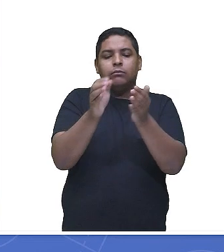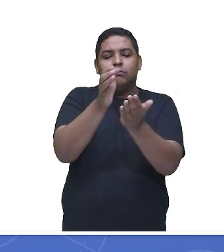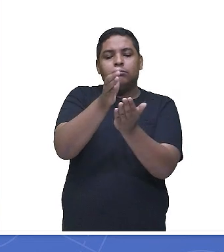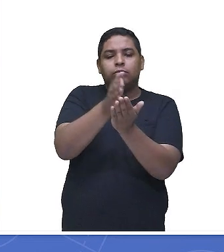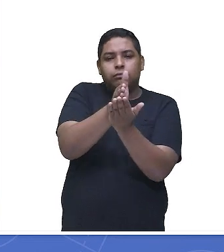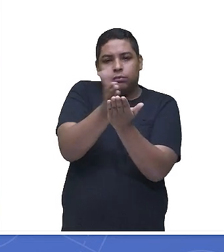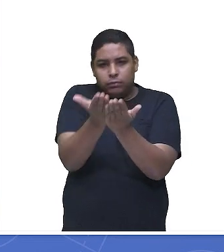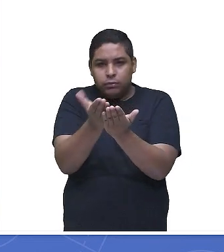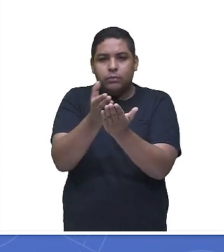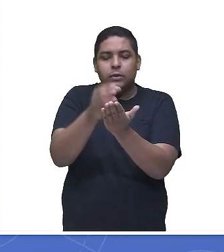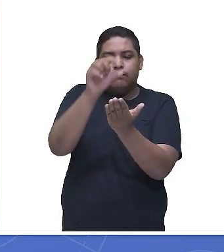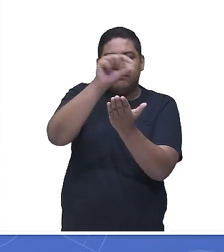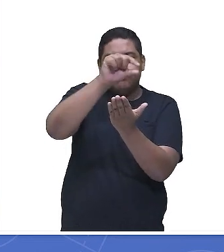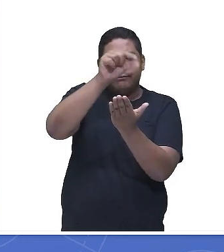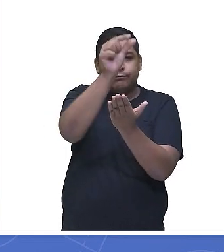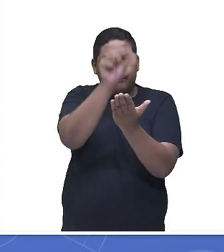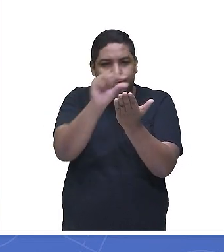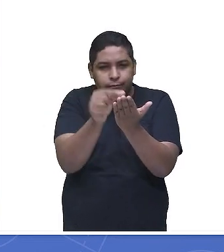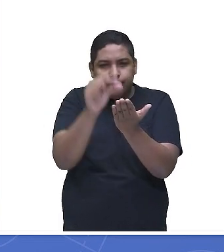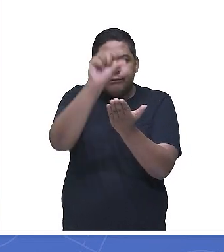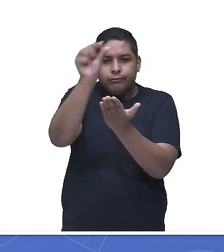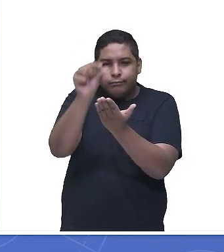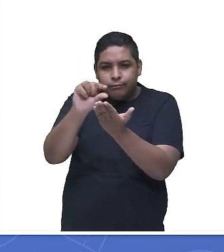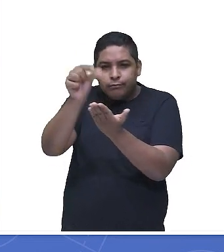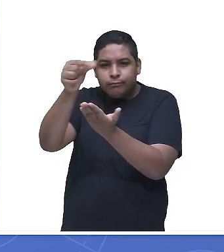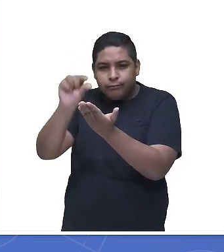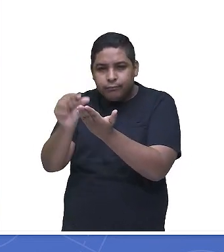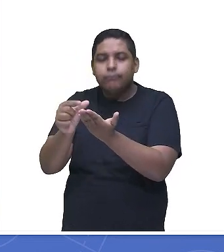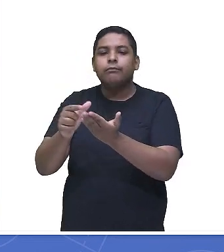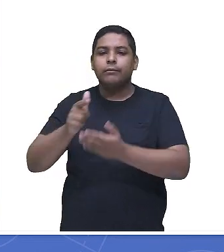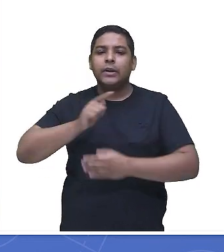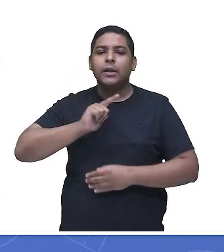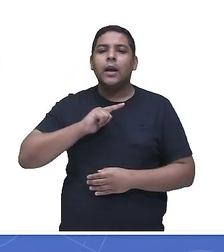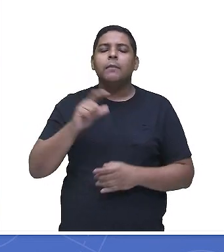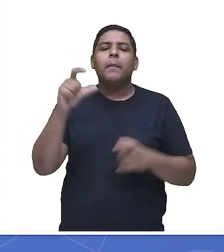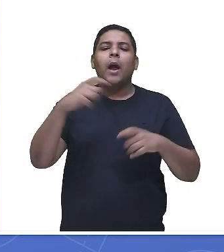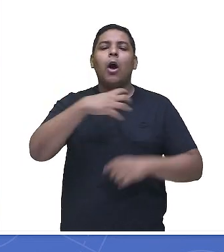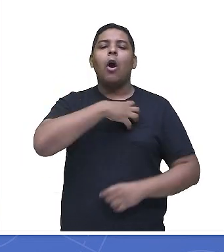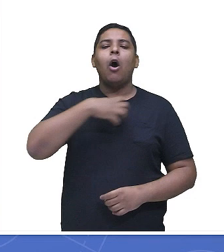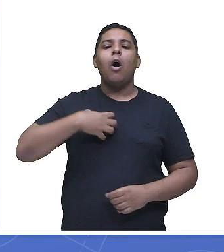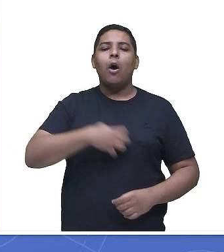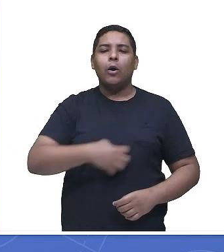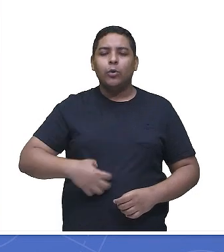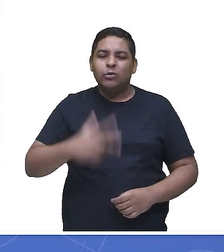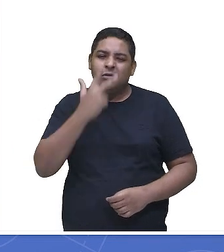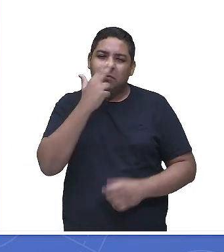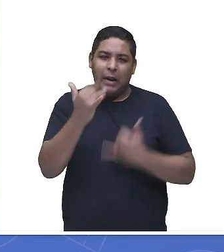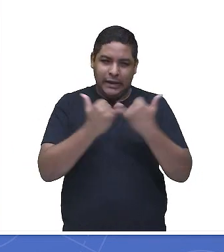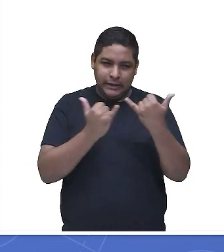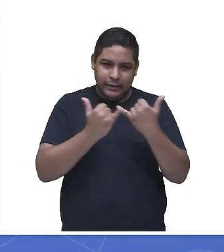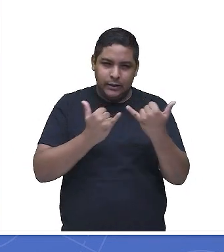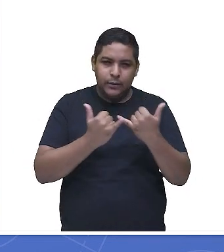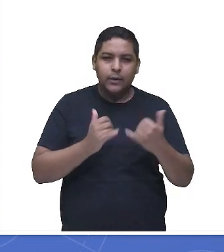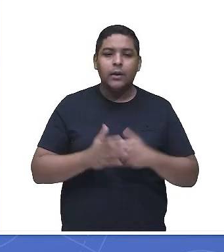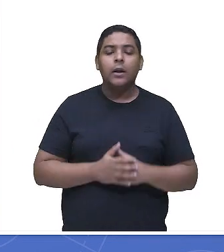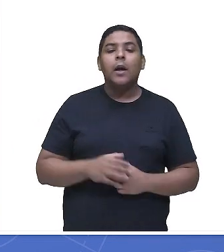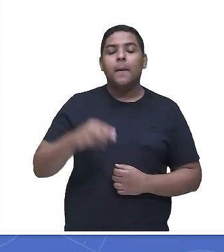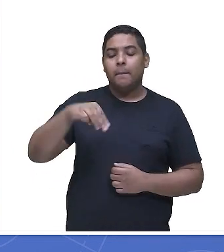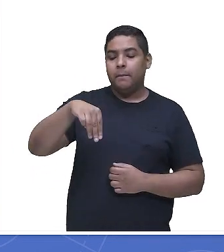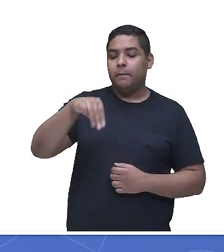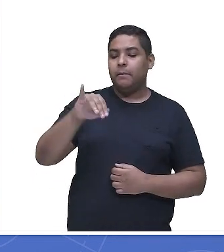pequenos órgãos. Então, inclusive, o nome organela é como se fossem pequenos órgãos. Aqui a gente tem um exemplo de mitocôndria. A mitocôndria, ela serve